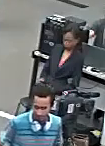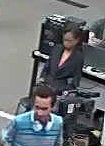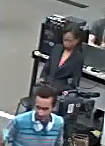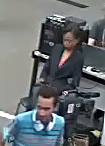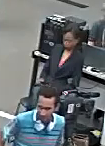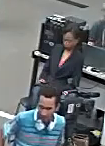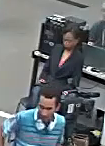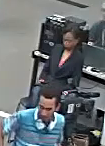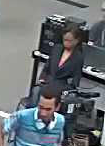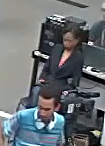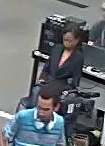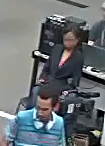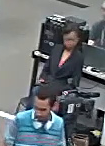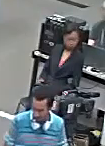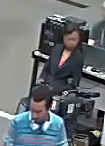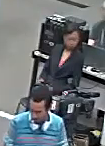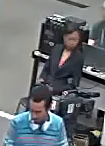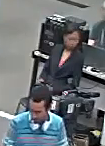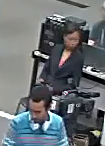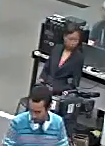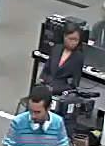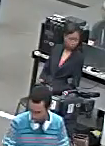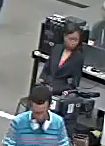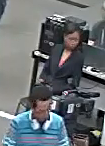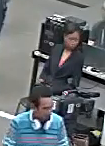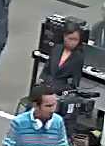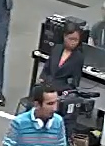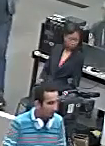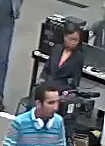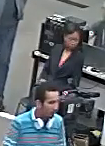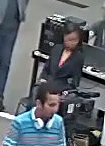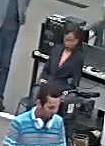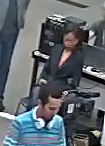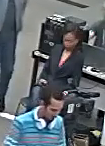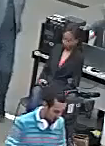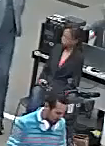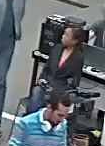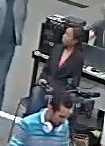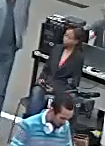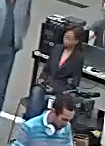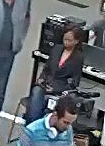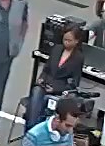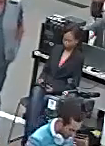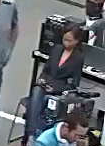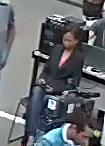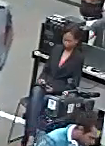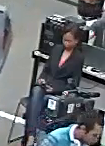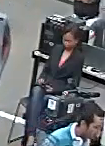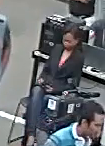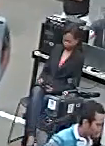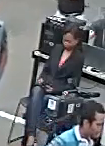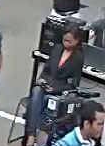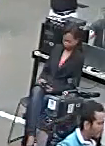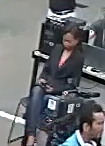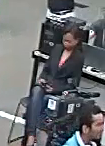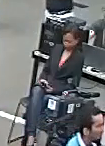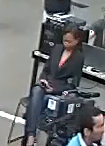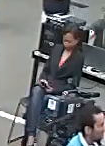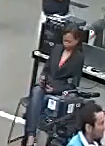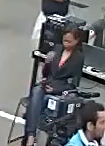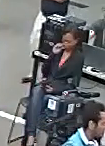microfone pelo amor de Deus fala tud boa noite né gente TR minutos entrei mas vocês encheram o saco